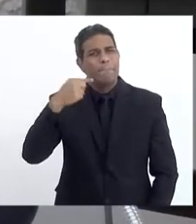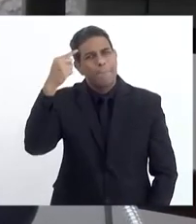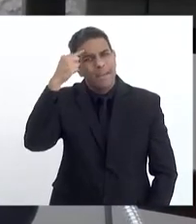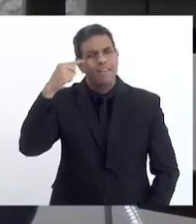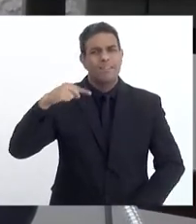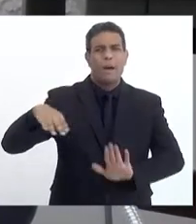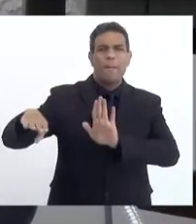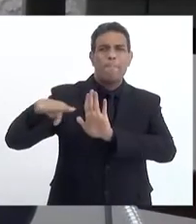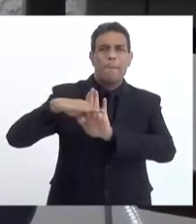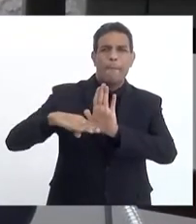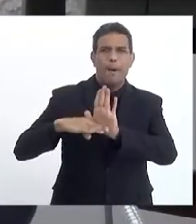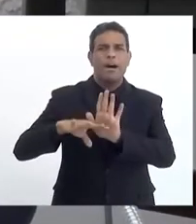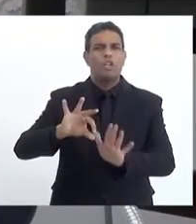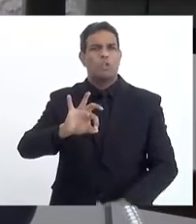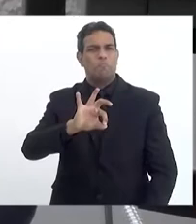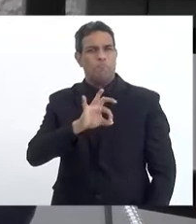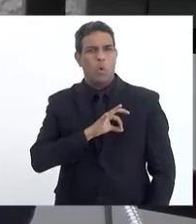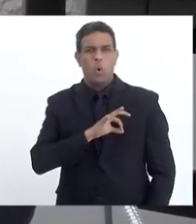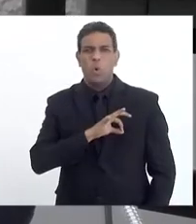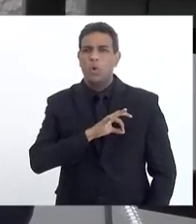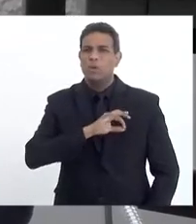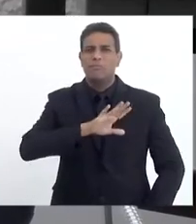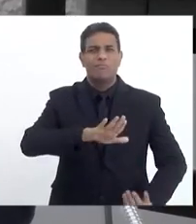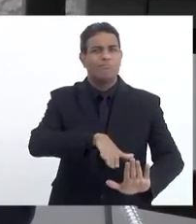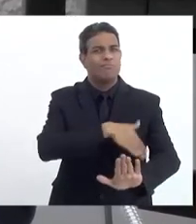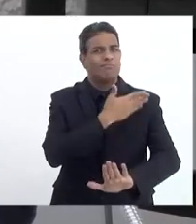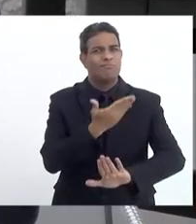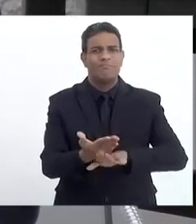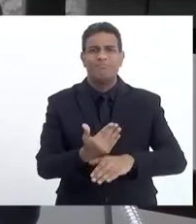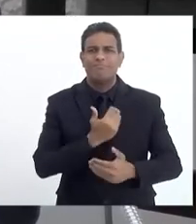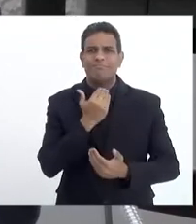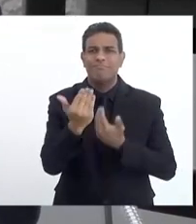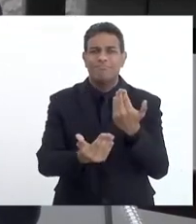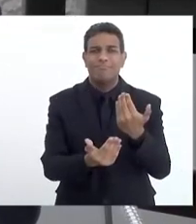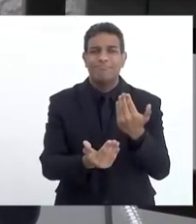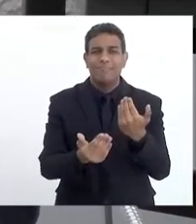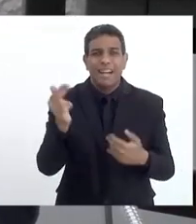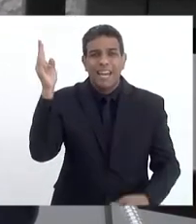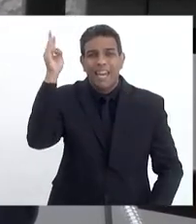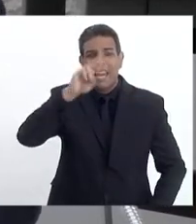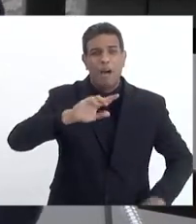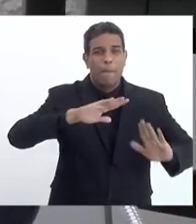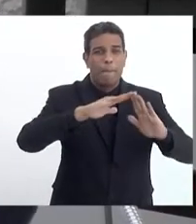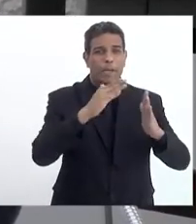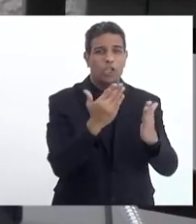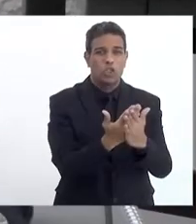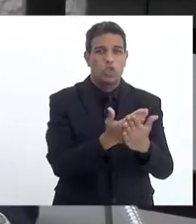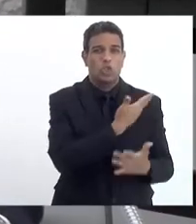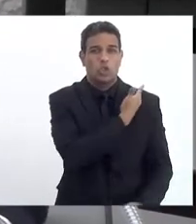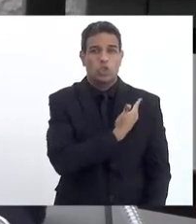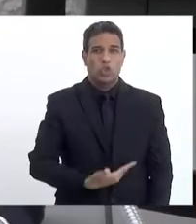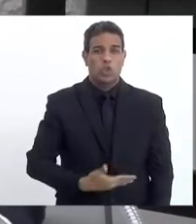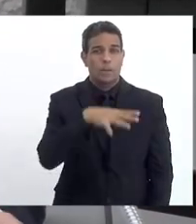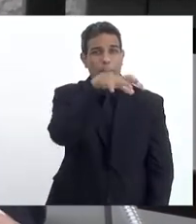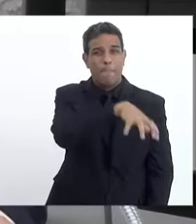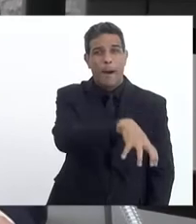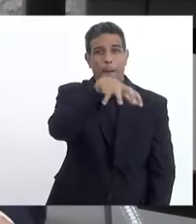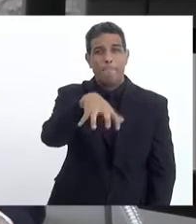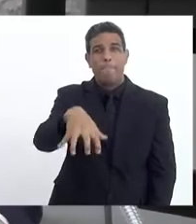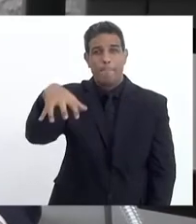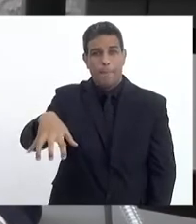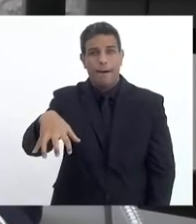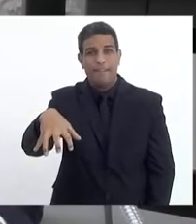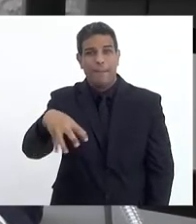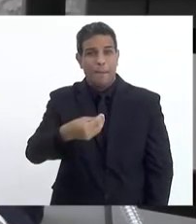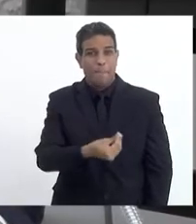toda a programação de trabalho nos batalhões, cada escola municipal, cada escola estadual com um efetivo da Polícia